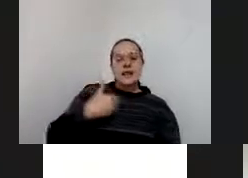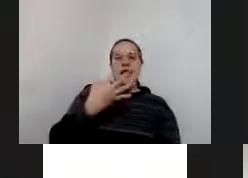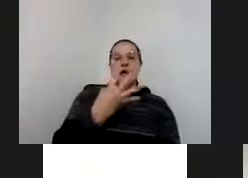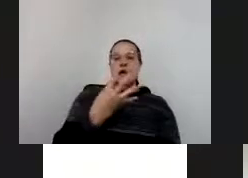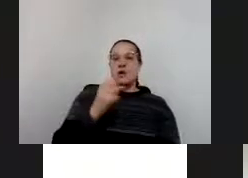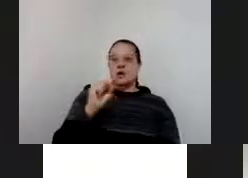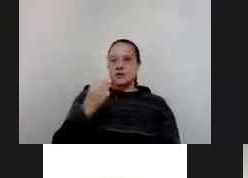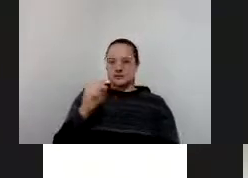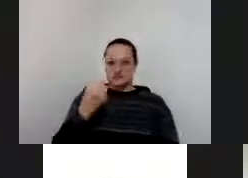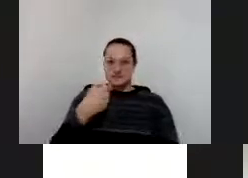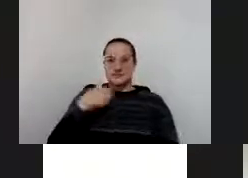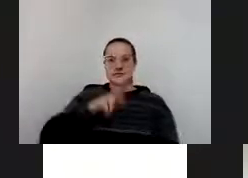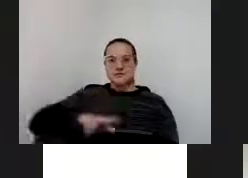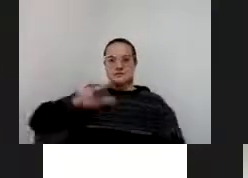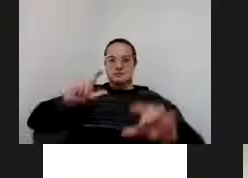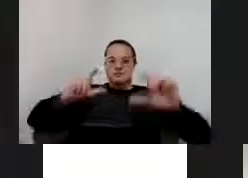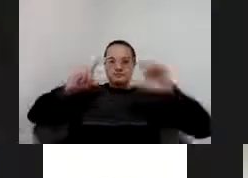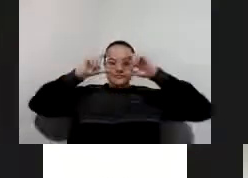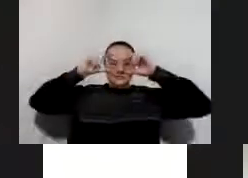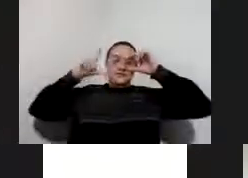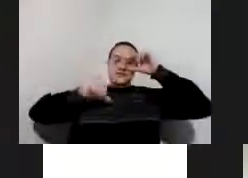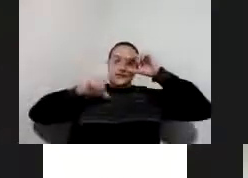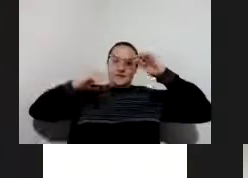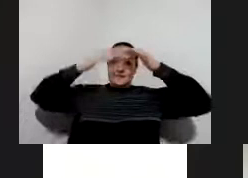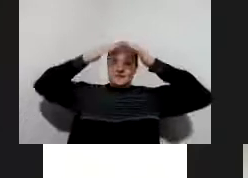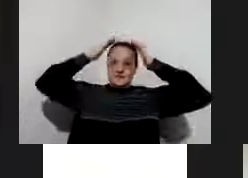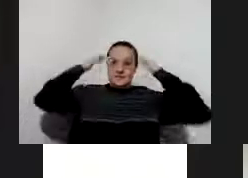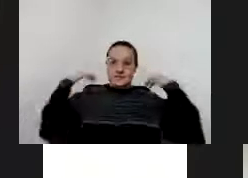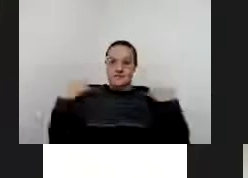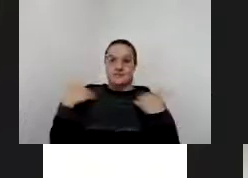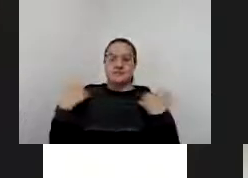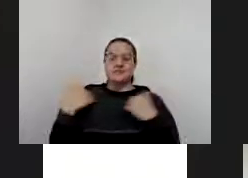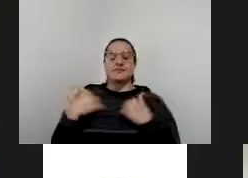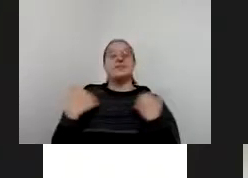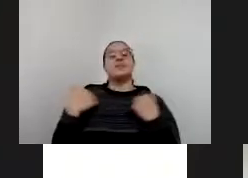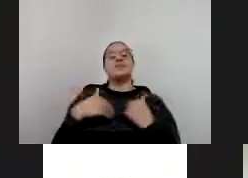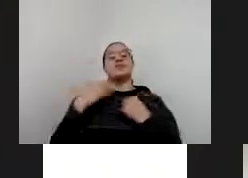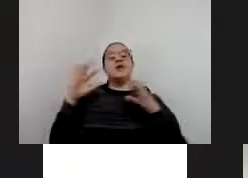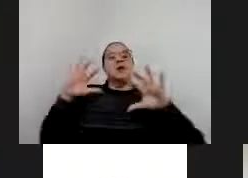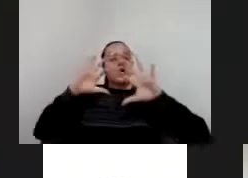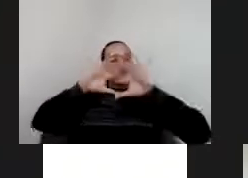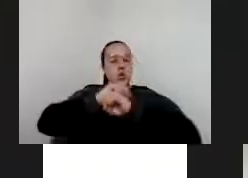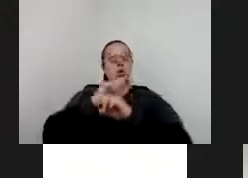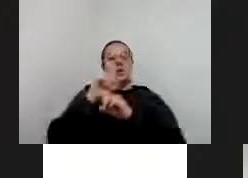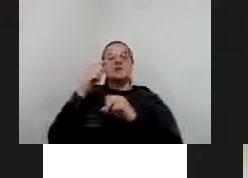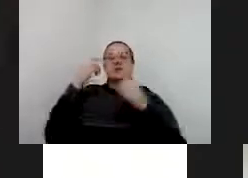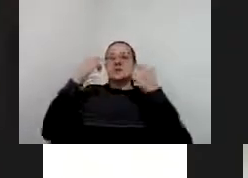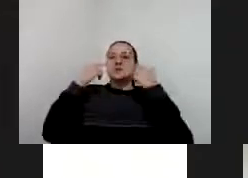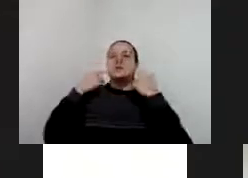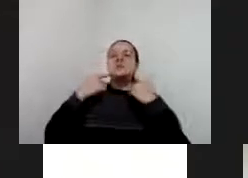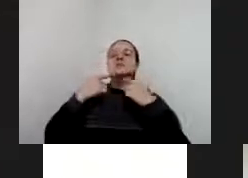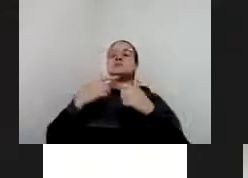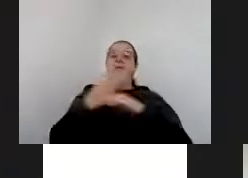grau. Tenho cabelo escuro na altura dos ombros, sou branca e tenho o nariz bastante marcante,